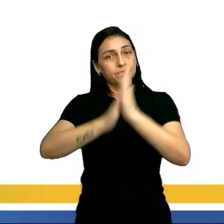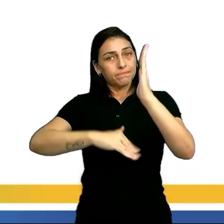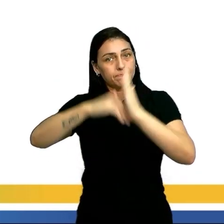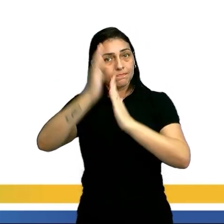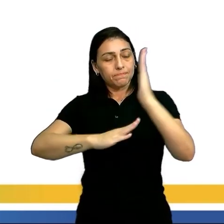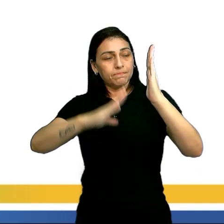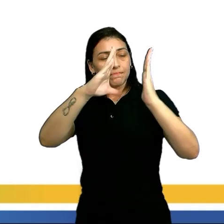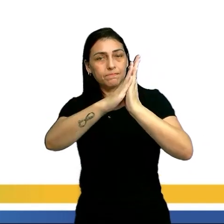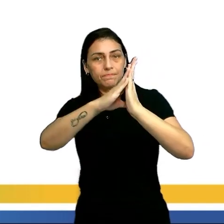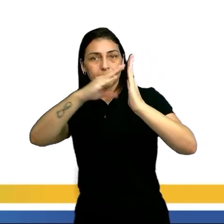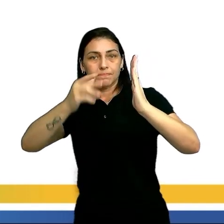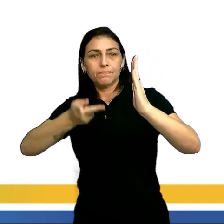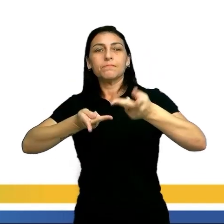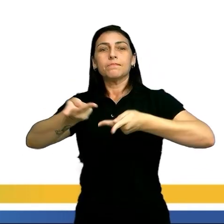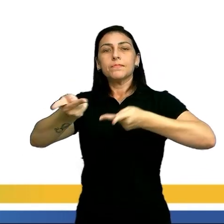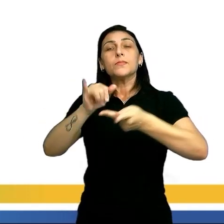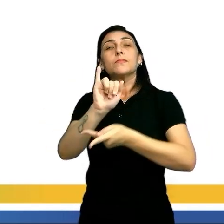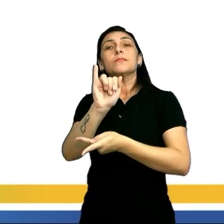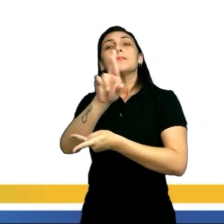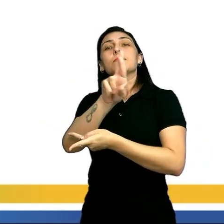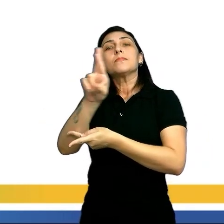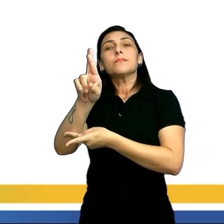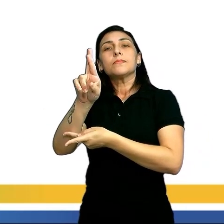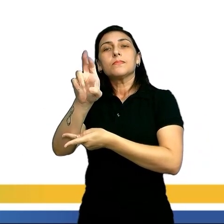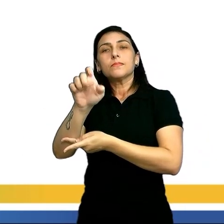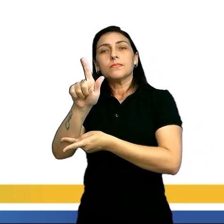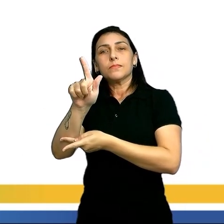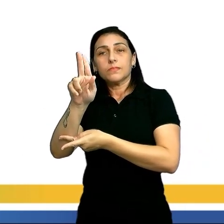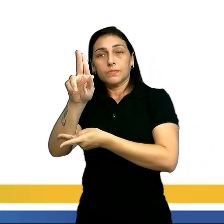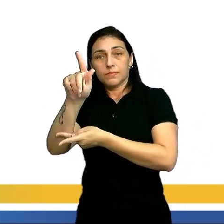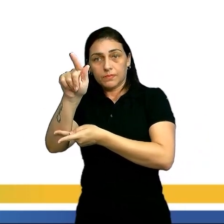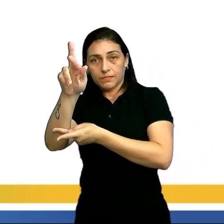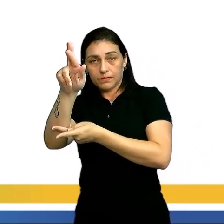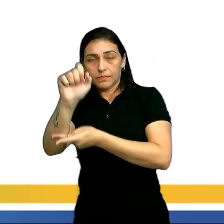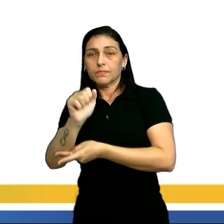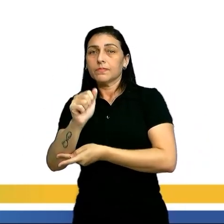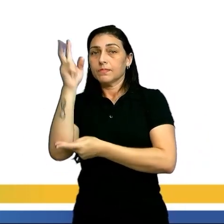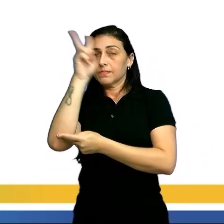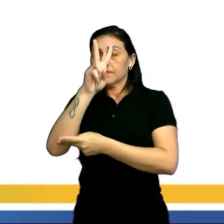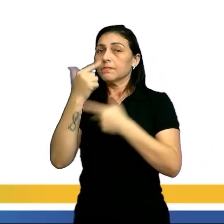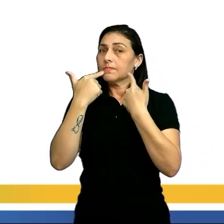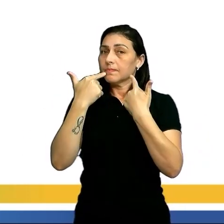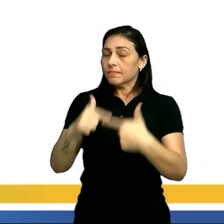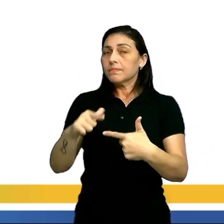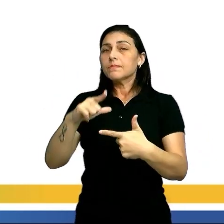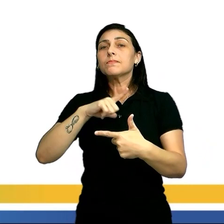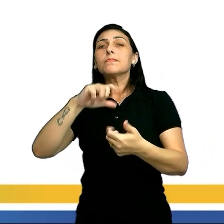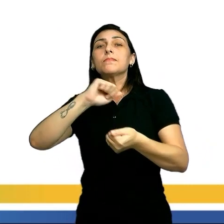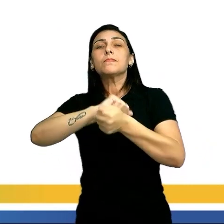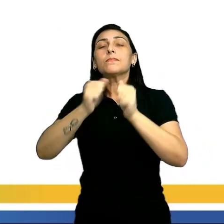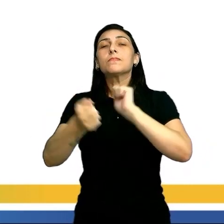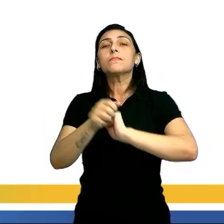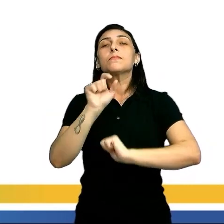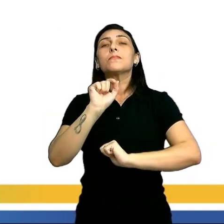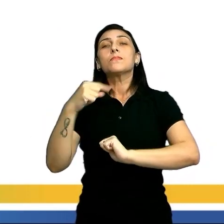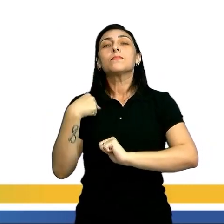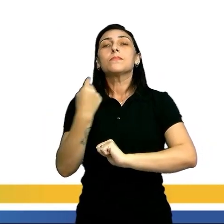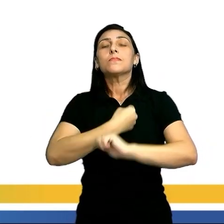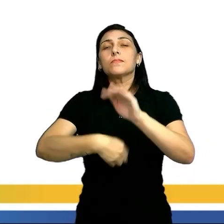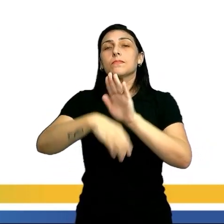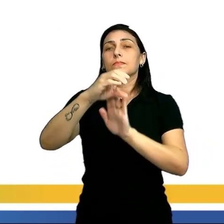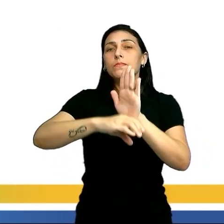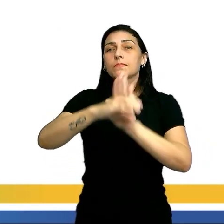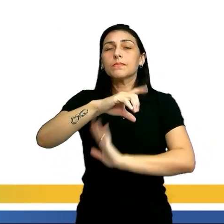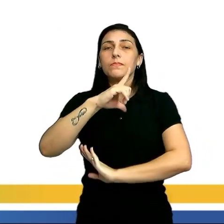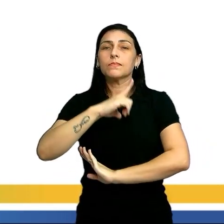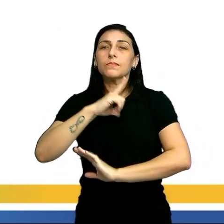de modelos em planos irregulares. Lembrem-se que em linguagens você associa o nosso conteúdo